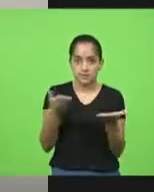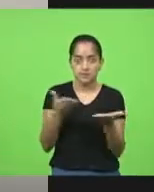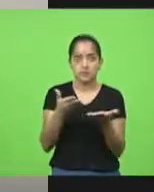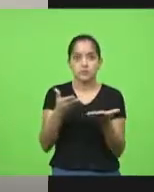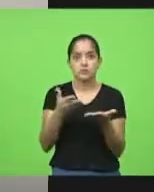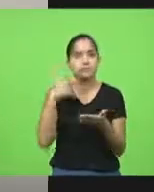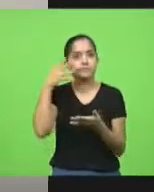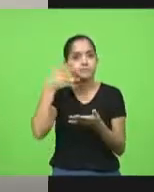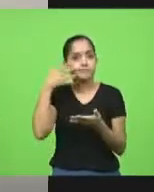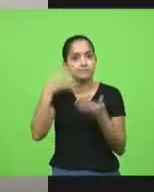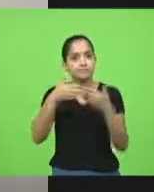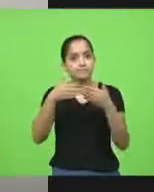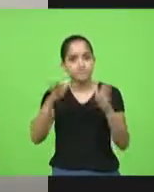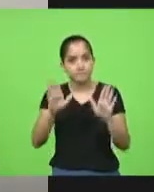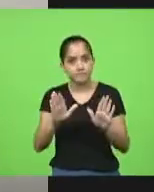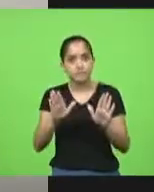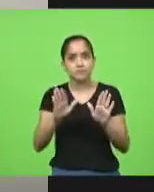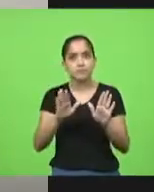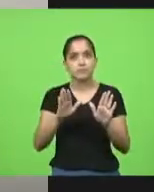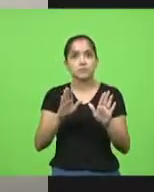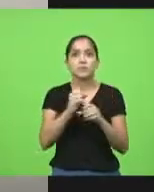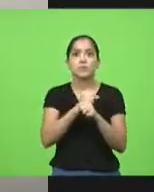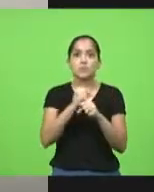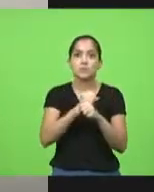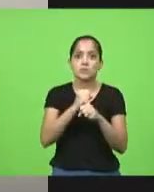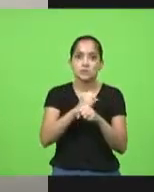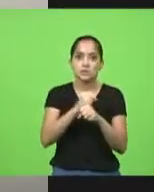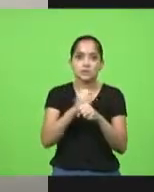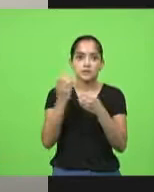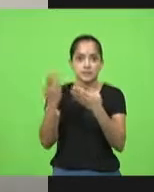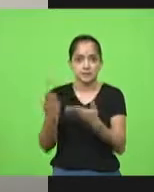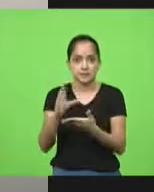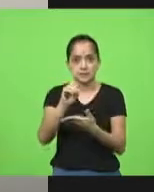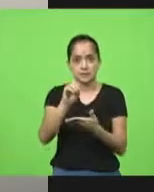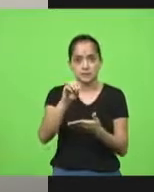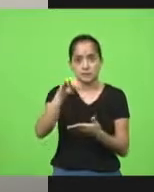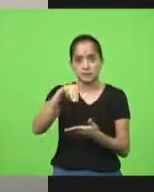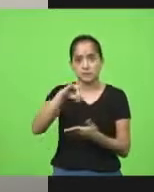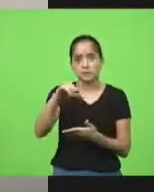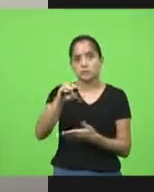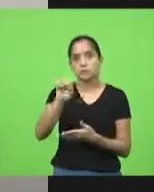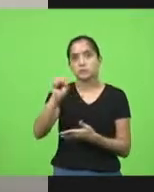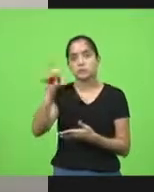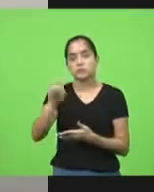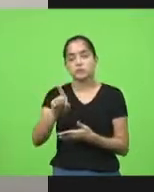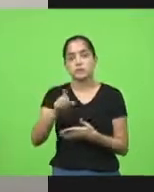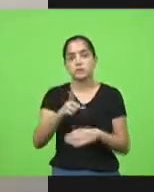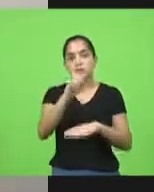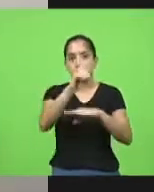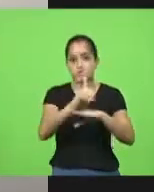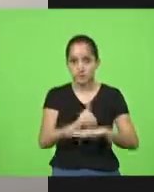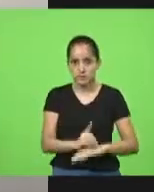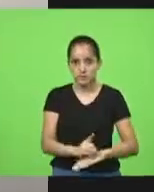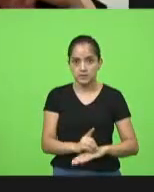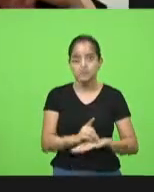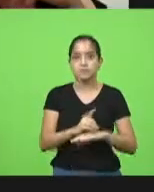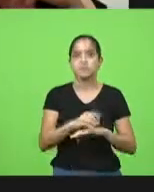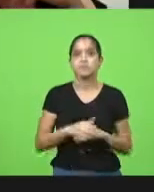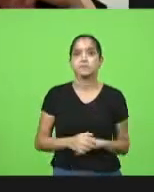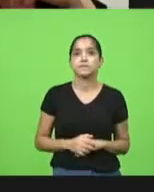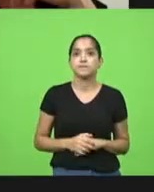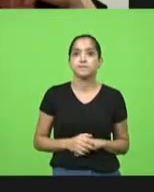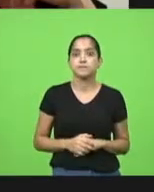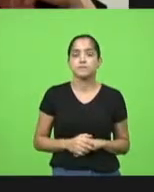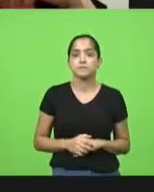a abertura do centenário Dom José Gomes na Diocese de Chapecó. Obrigado, senhor presidente.